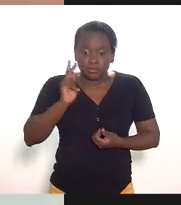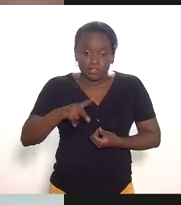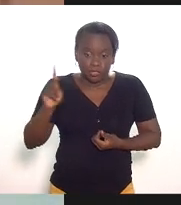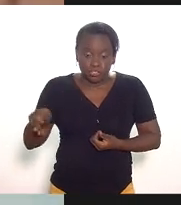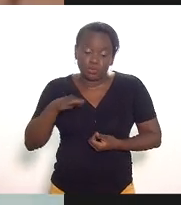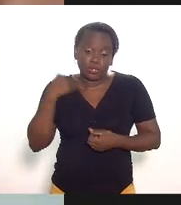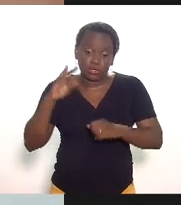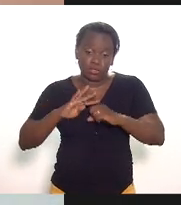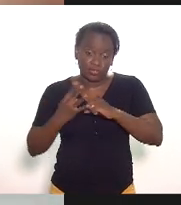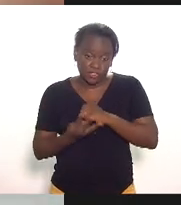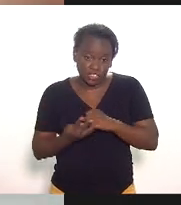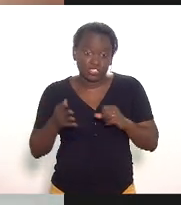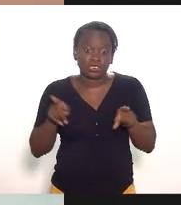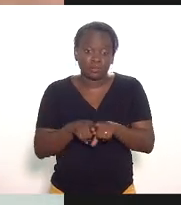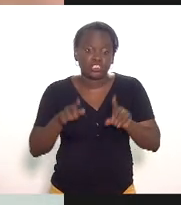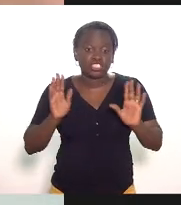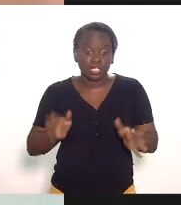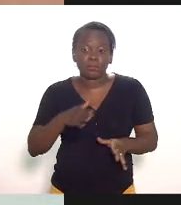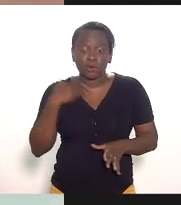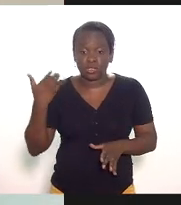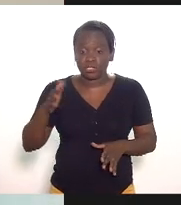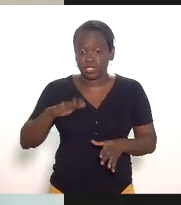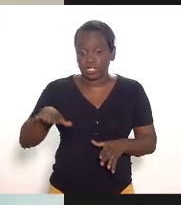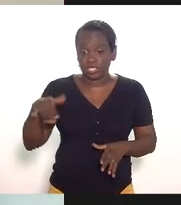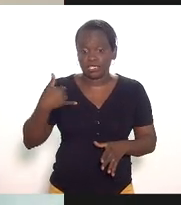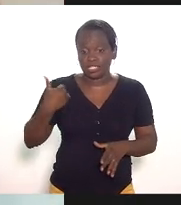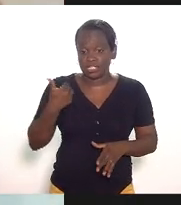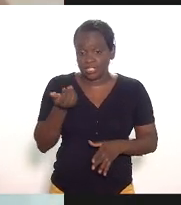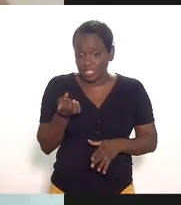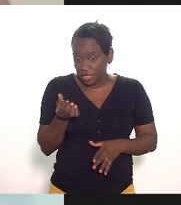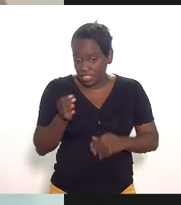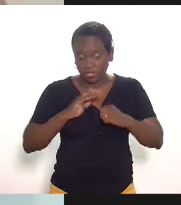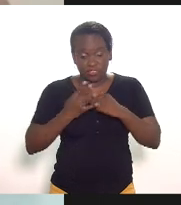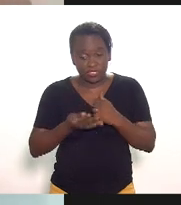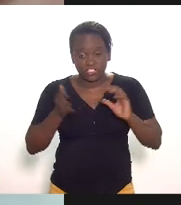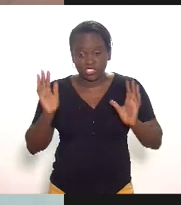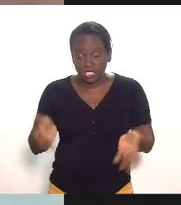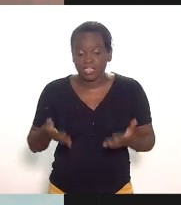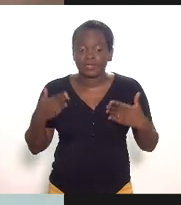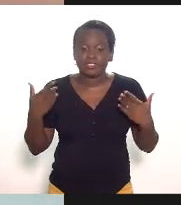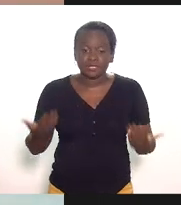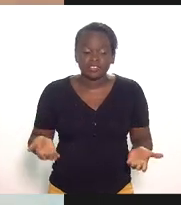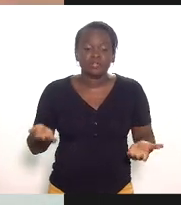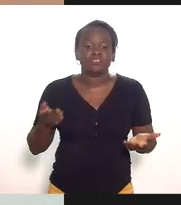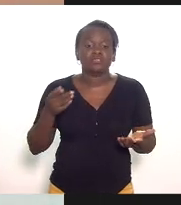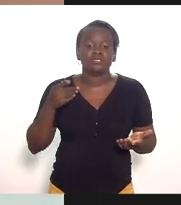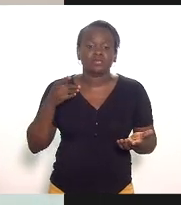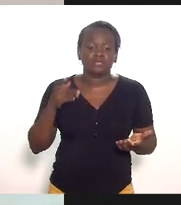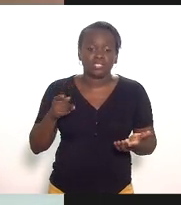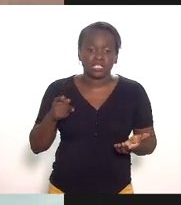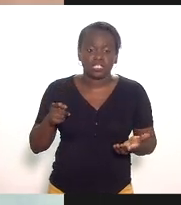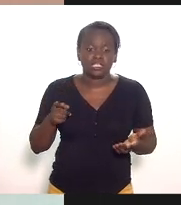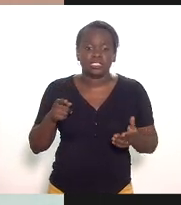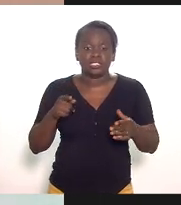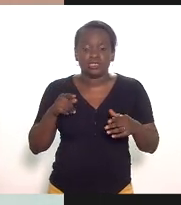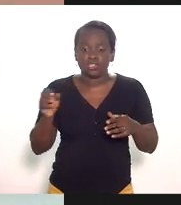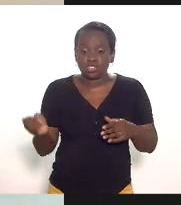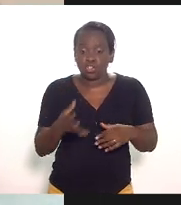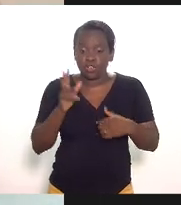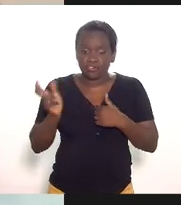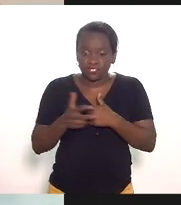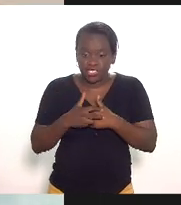de Covid. Como já morreu criança de 16 anos também de Covid. Então, esse P1, que é chamado essa nova